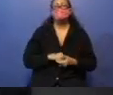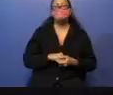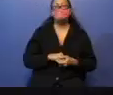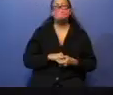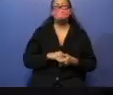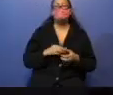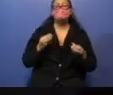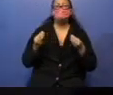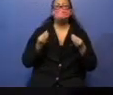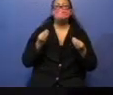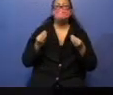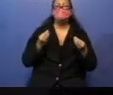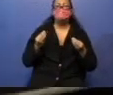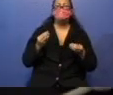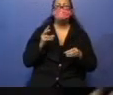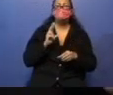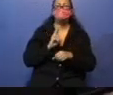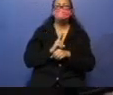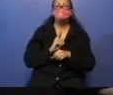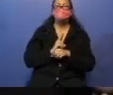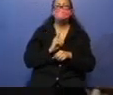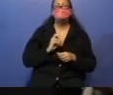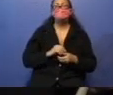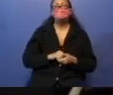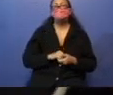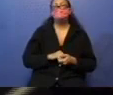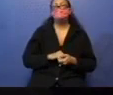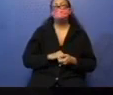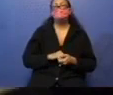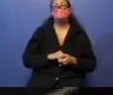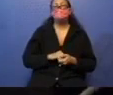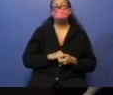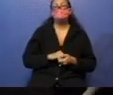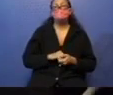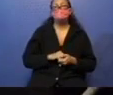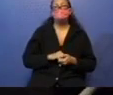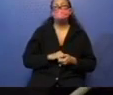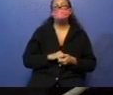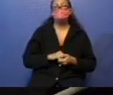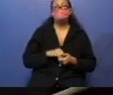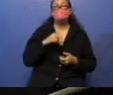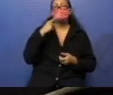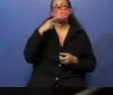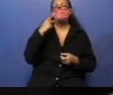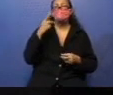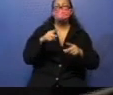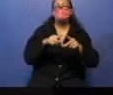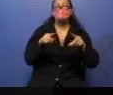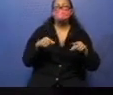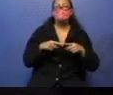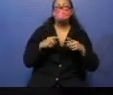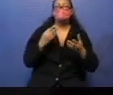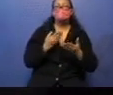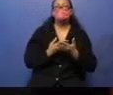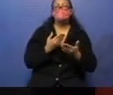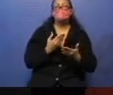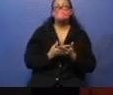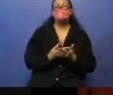Prevenção. Nós estamos falando muito, já falamos em sala de aula, antes de sair.